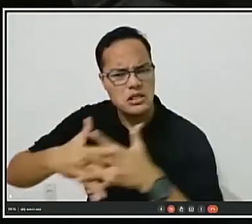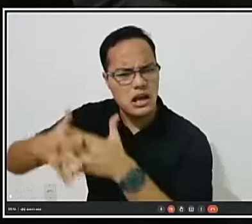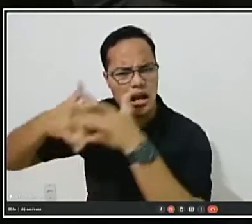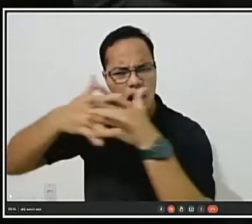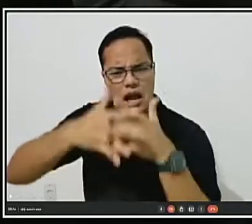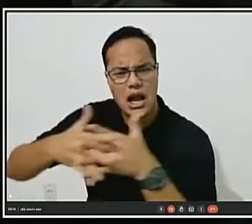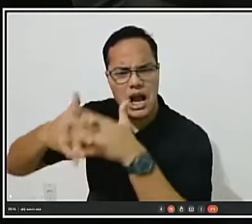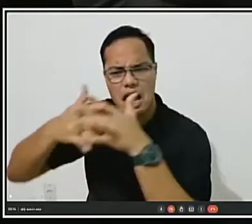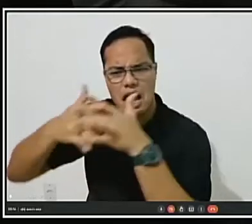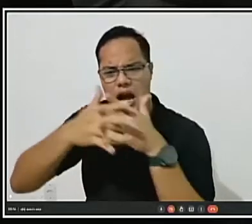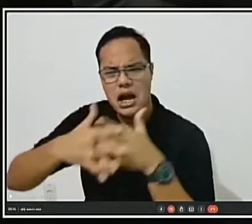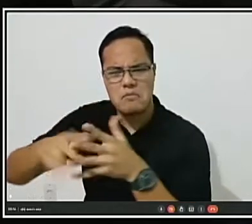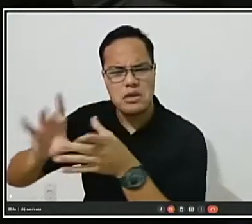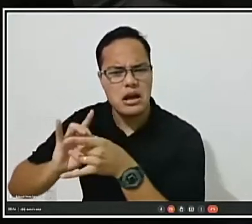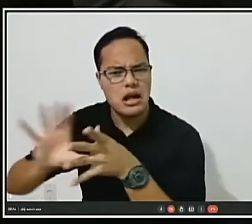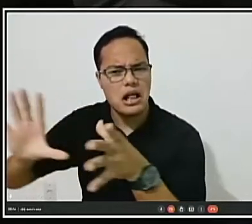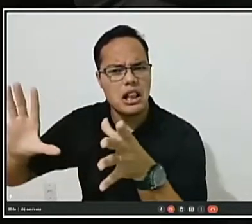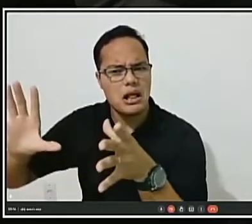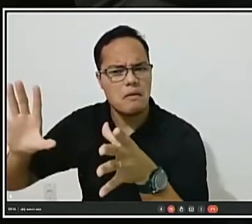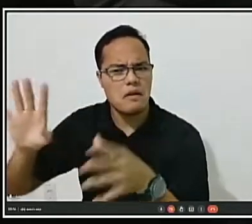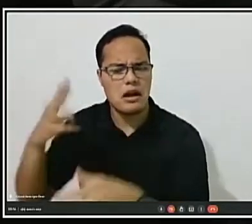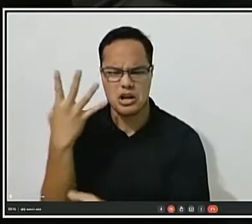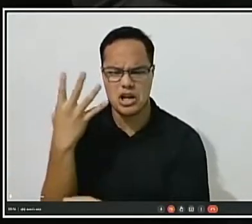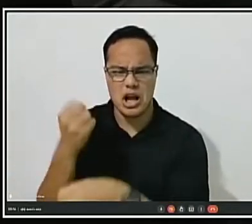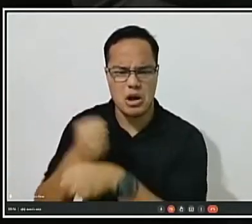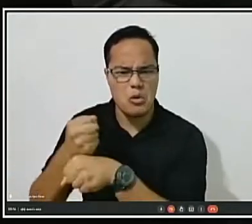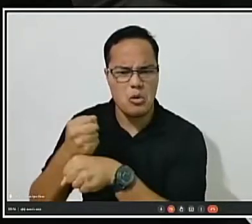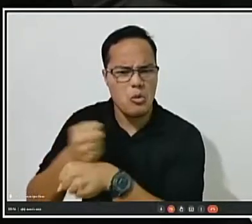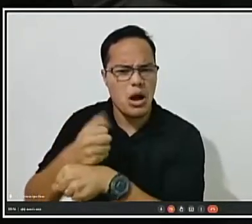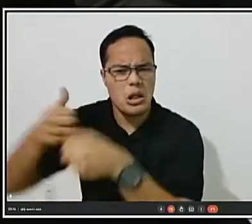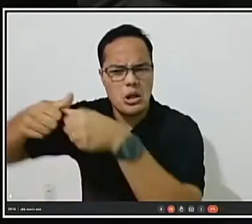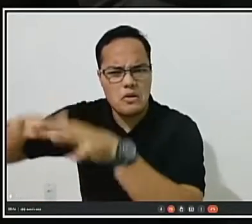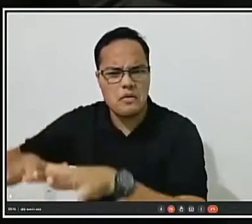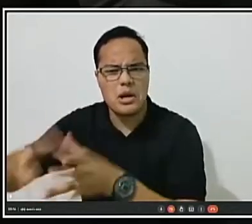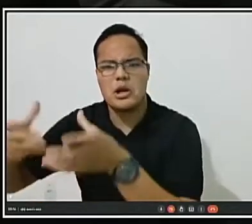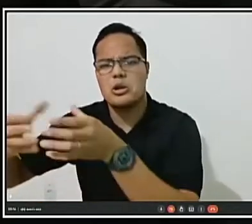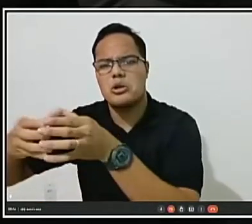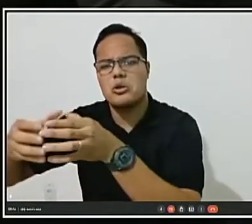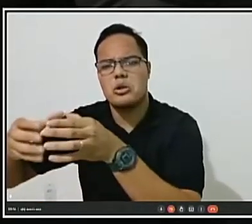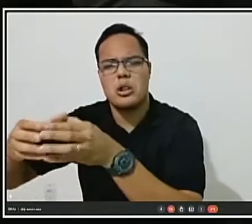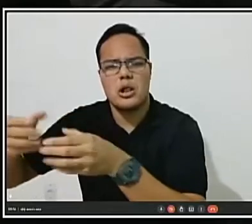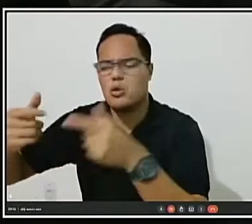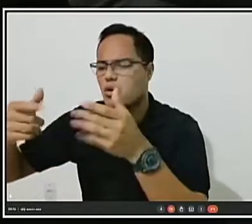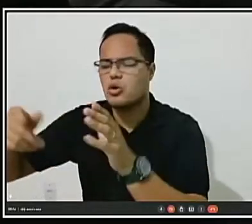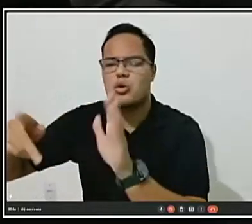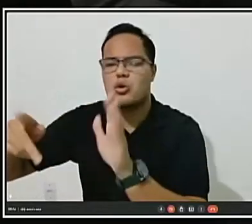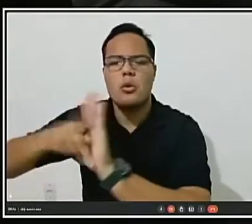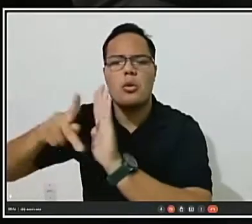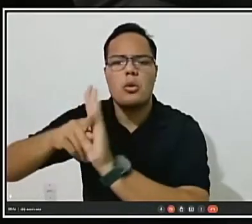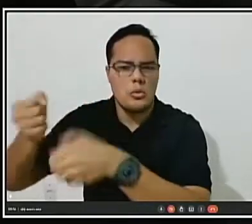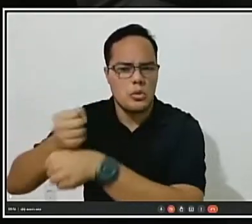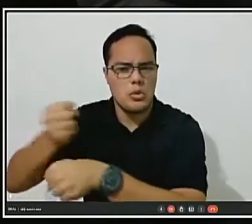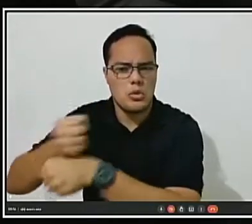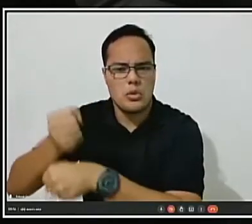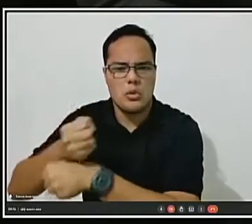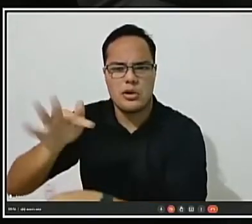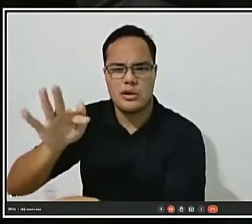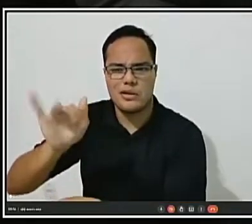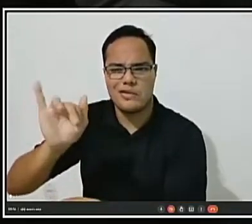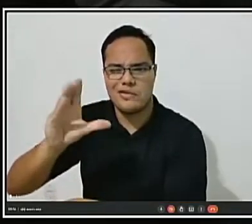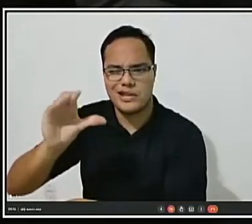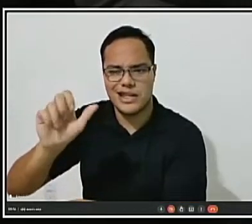anos que está no depósito do setor de obras lá na Frisesp, onde